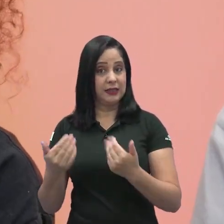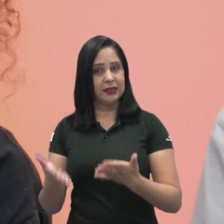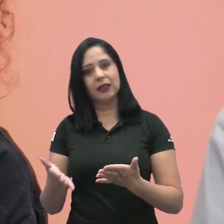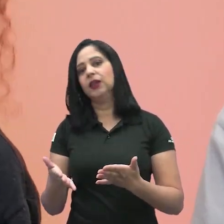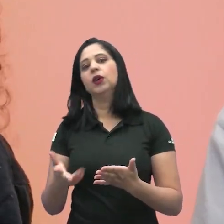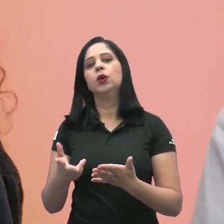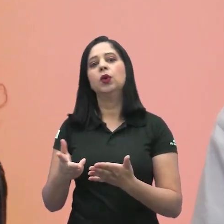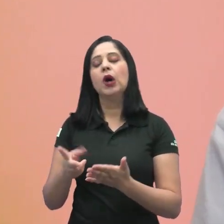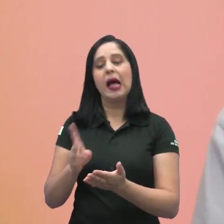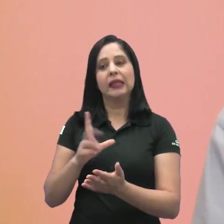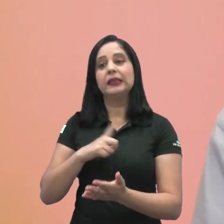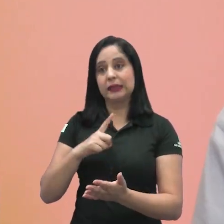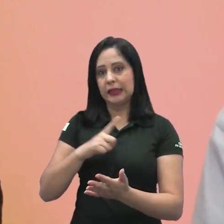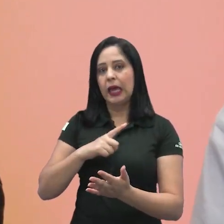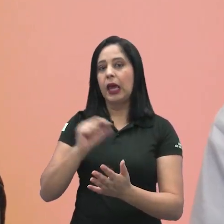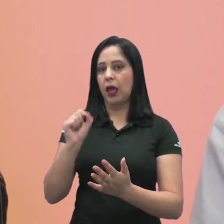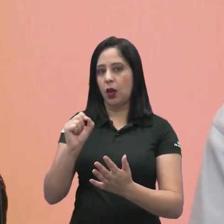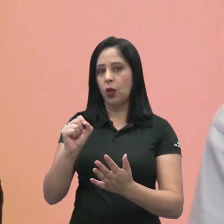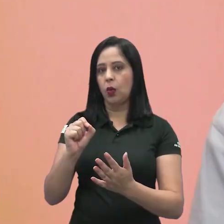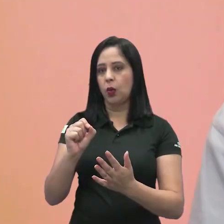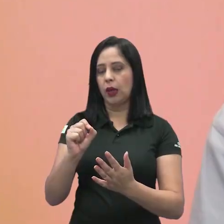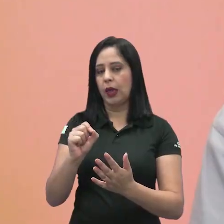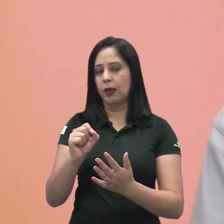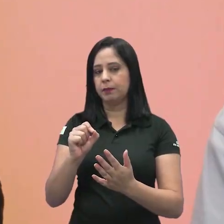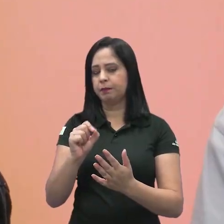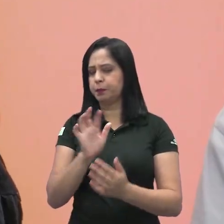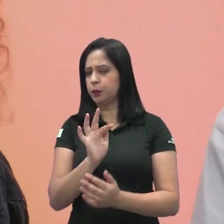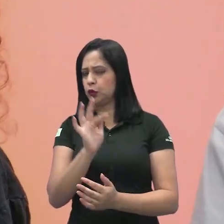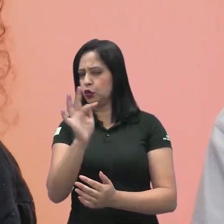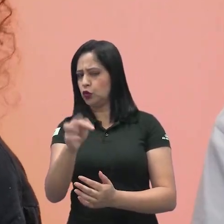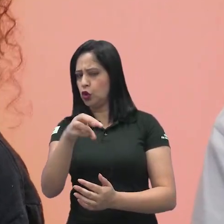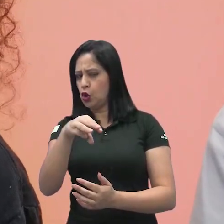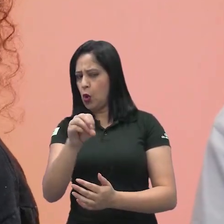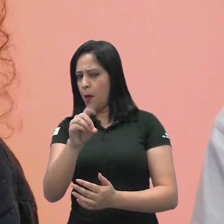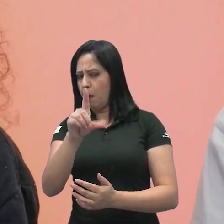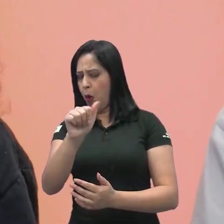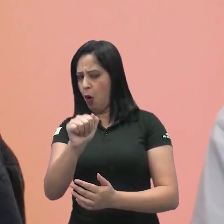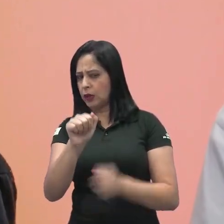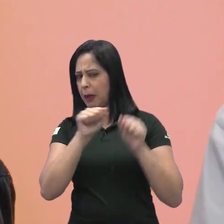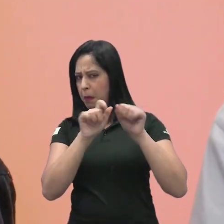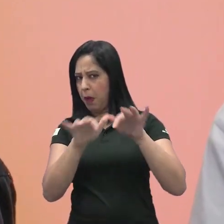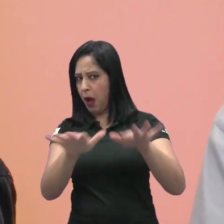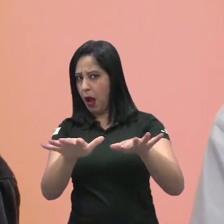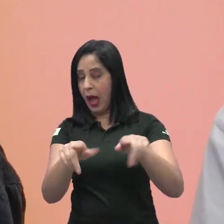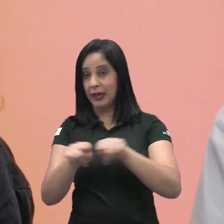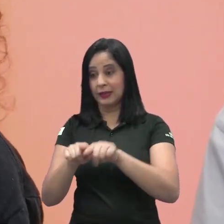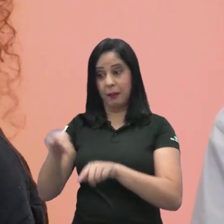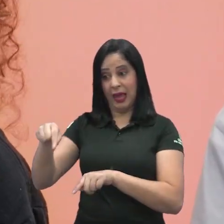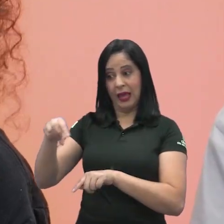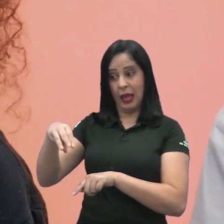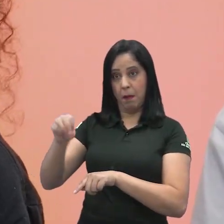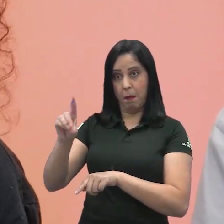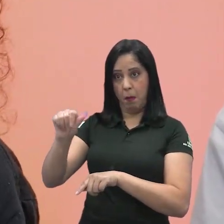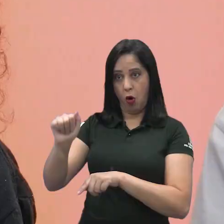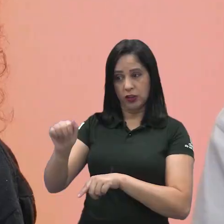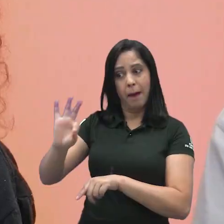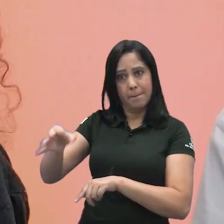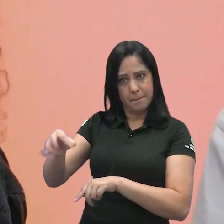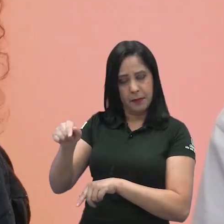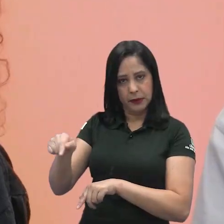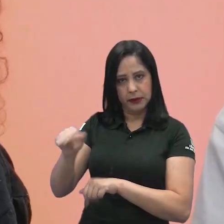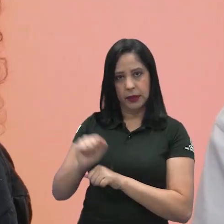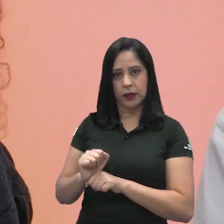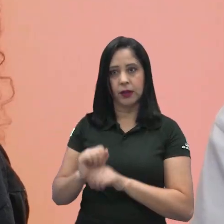entende que existe a tendência, que é aquilo que vai se tornar moda, vai se tornar popular, e a moda de fato. O upcycling, ele